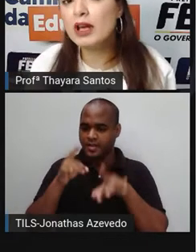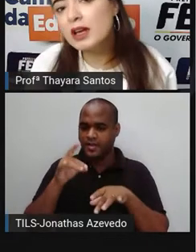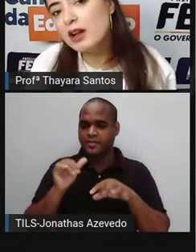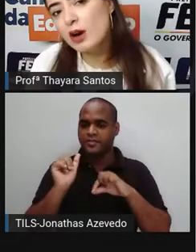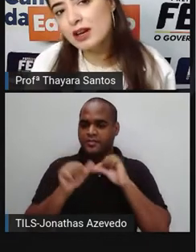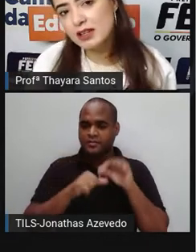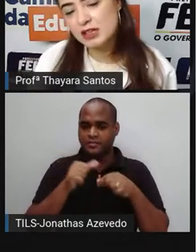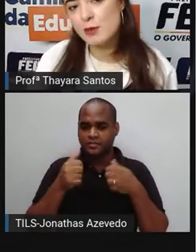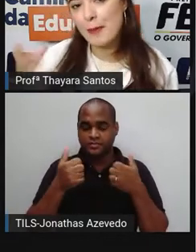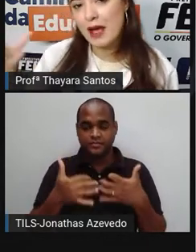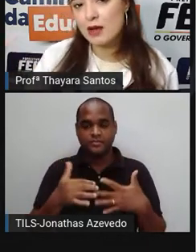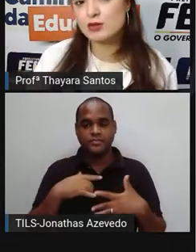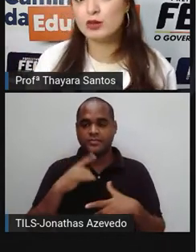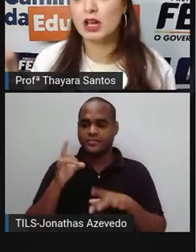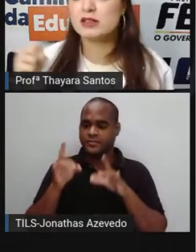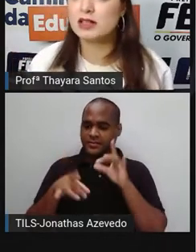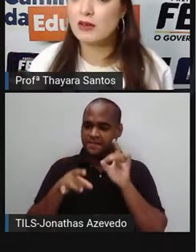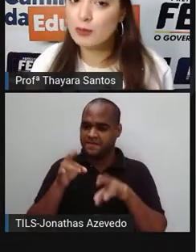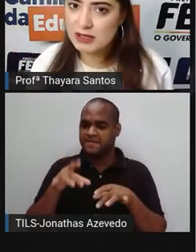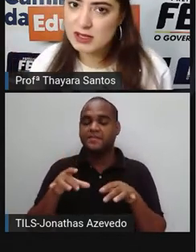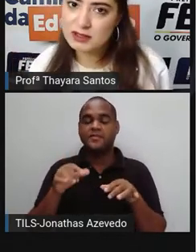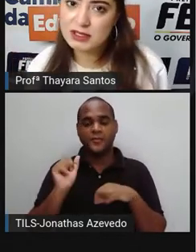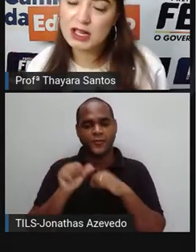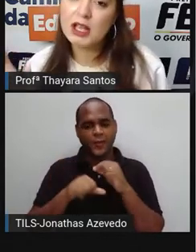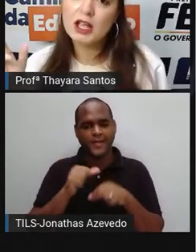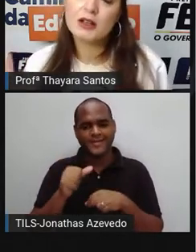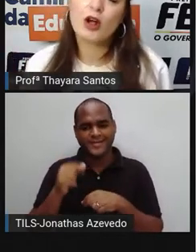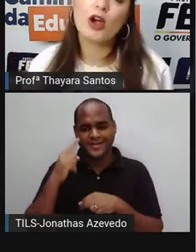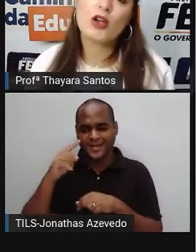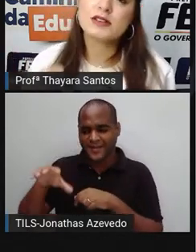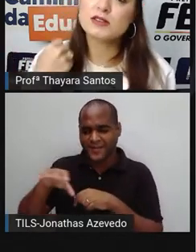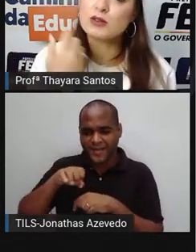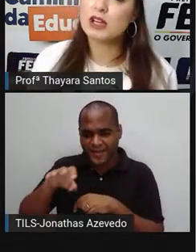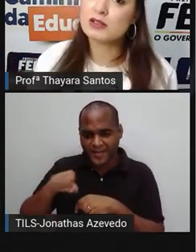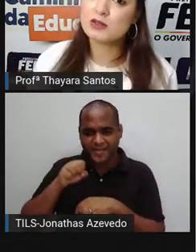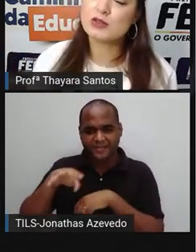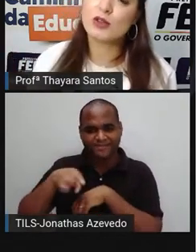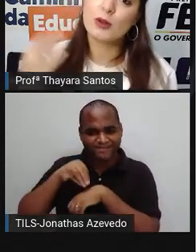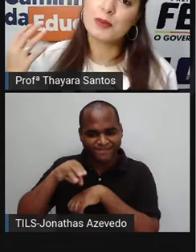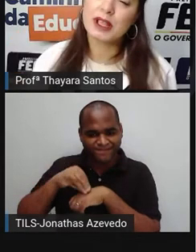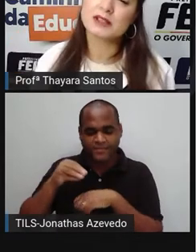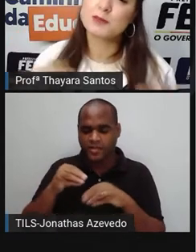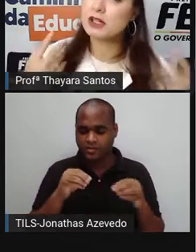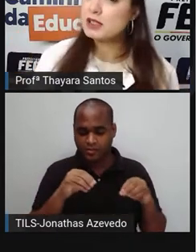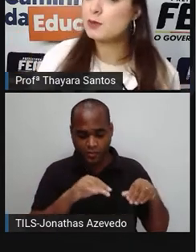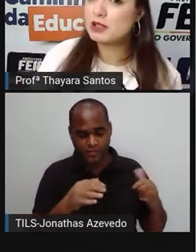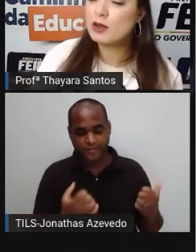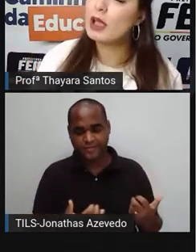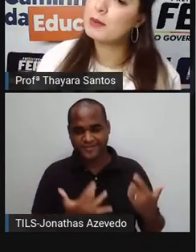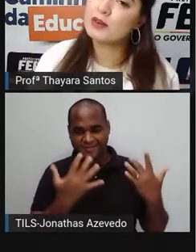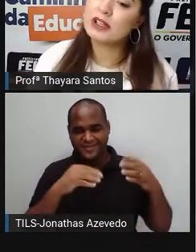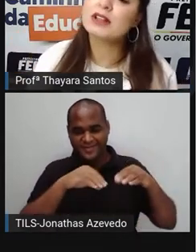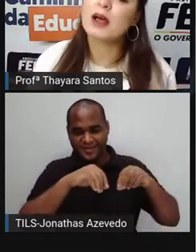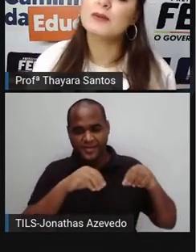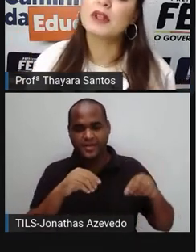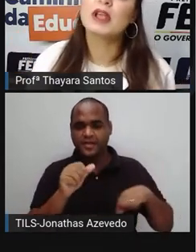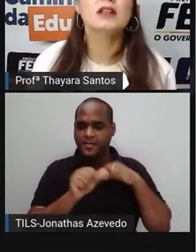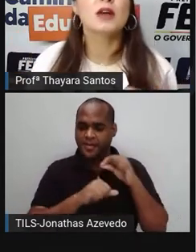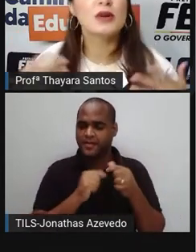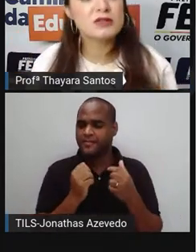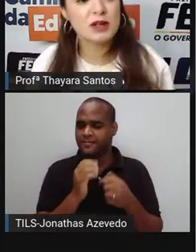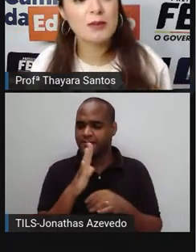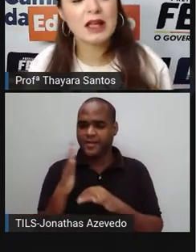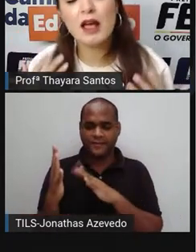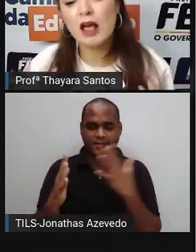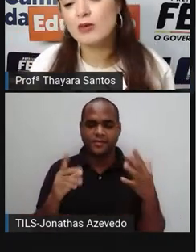até compõem aquele organismo pega os nutrientes Oi gente coloca esses nutrientes no solo para que as plantas possam reaproveitar